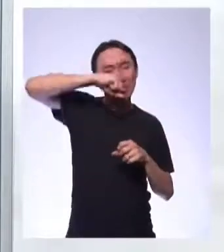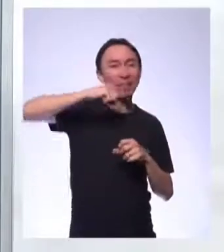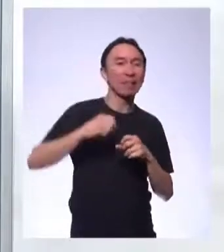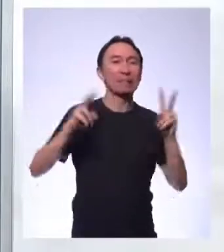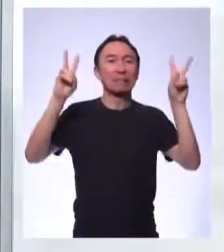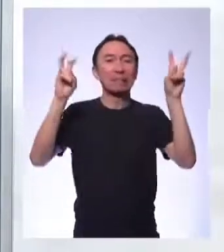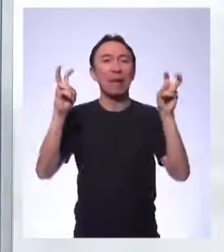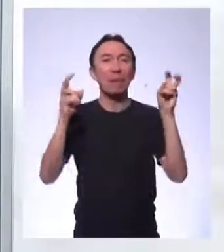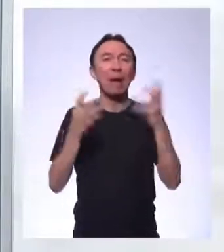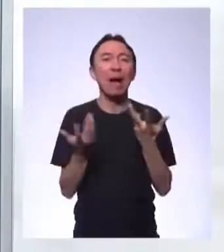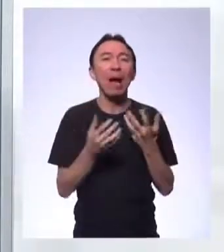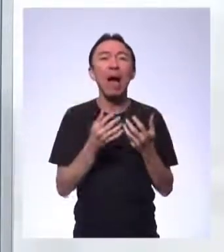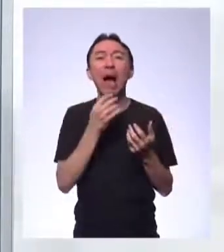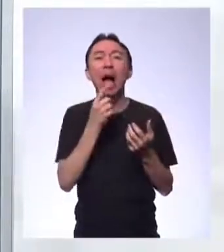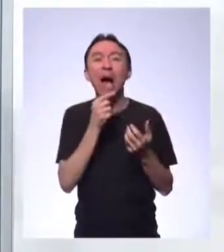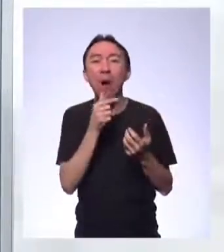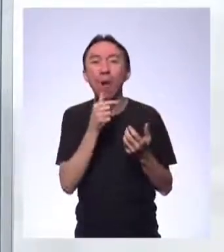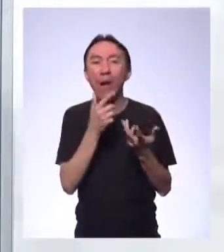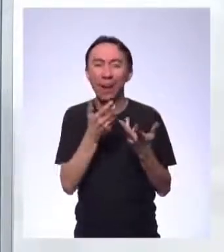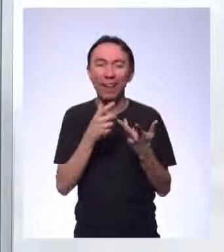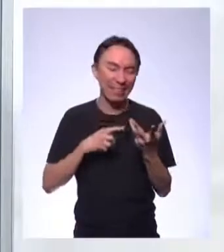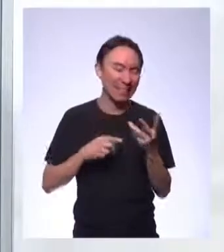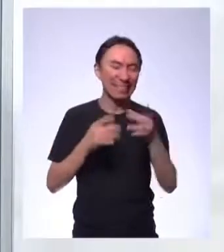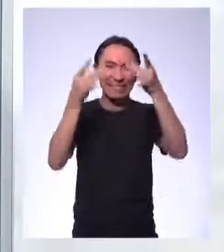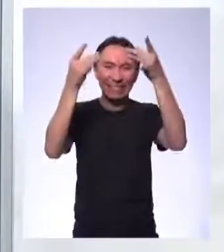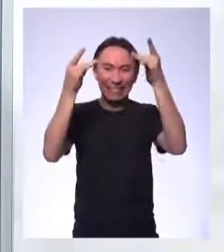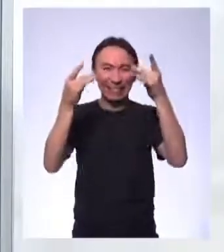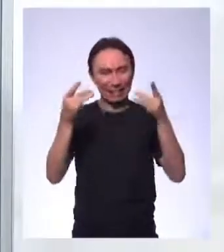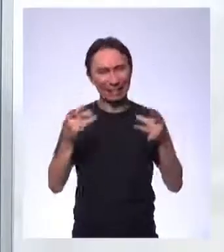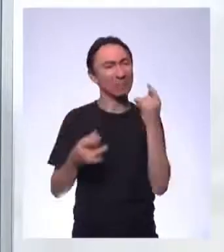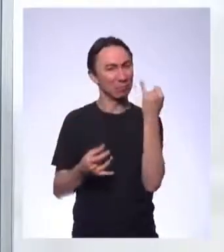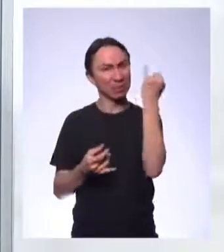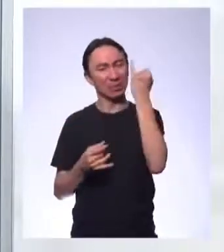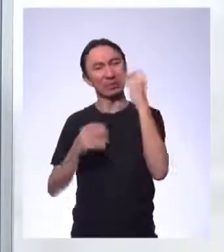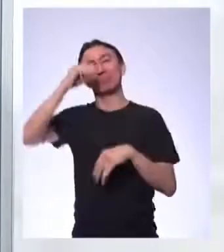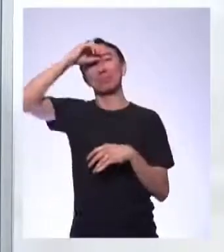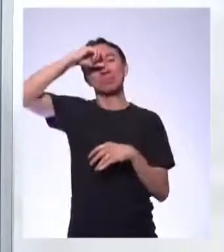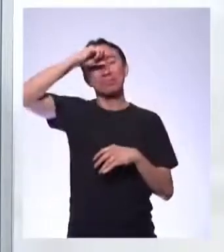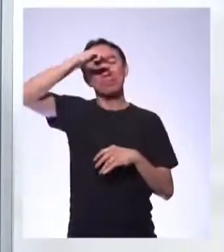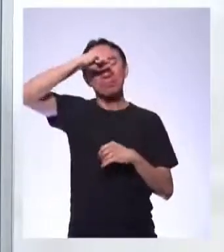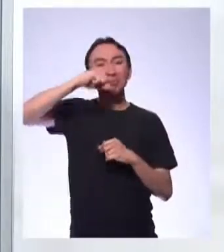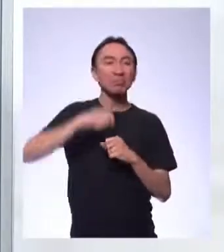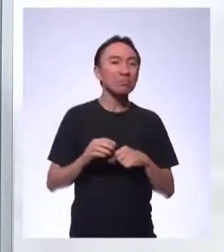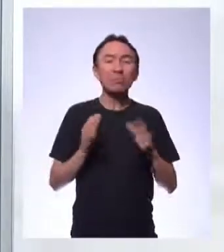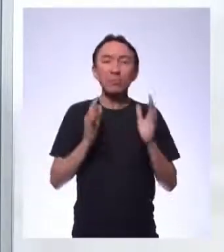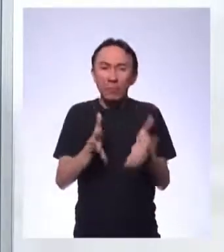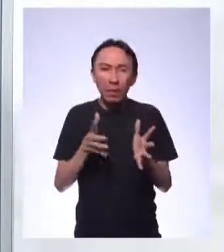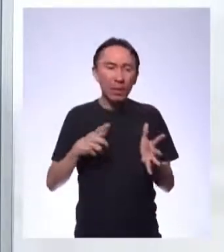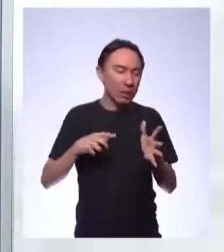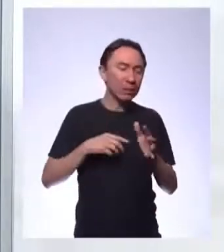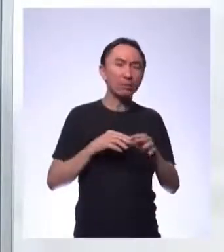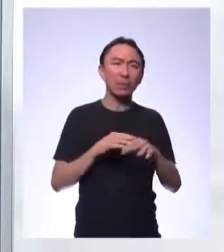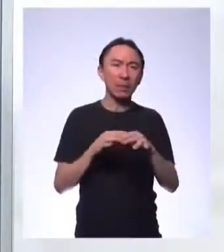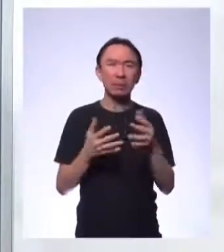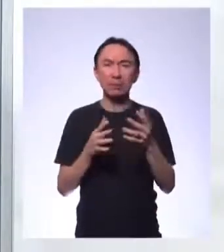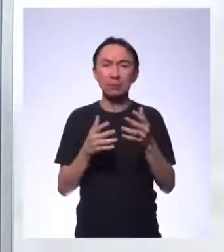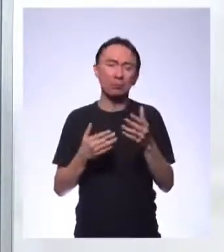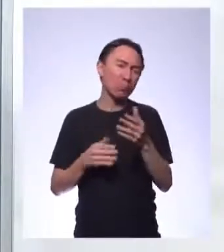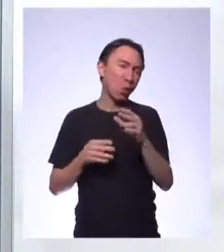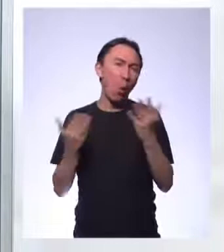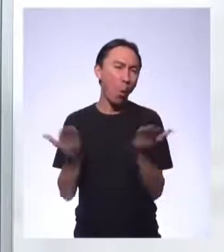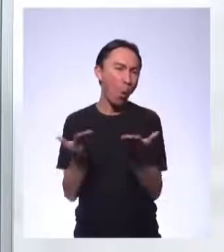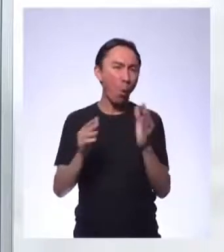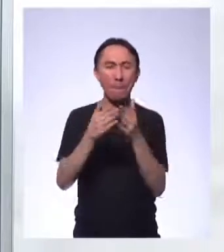aí eu tracei nessa aula um panorama geral, na verdade, bem abrangente, para a gente ir fechando e chegar até